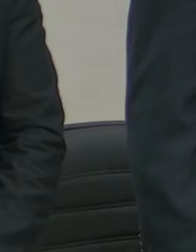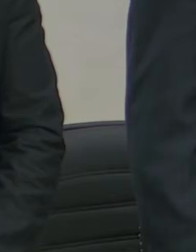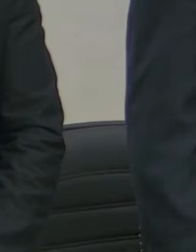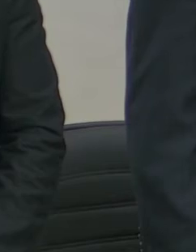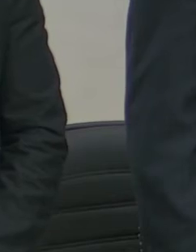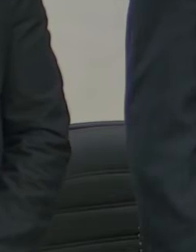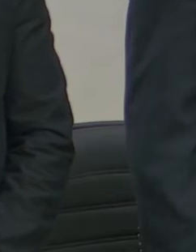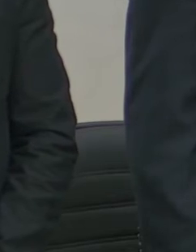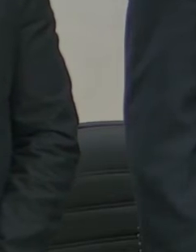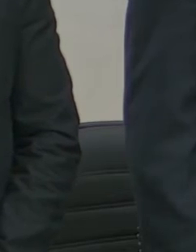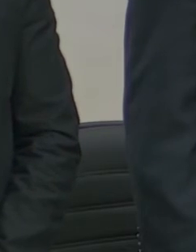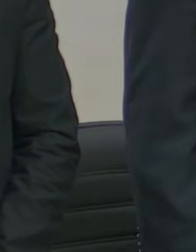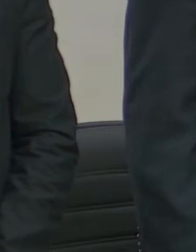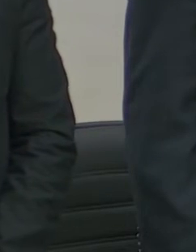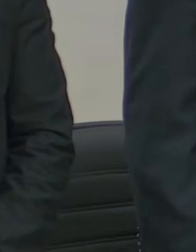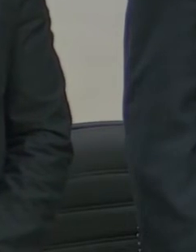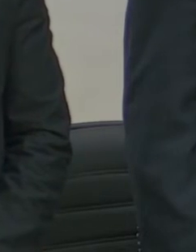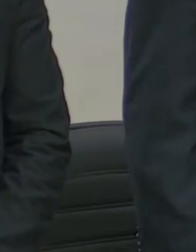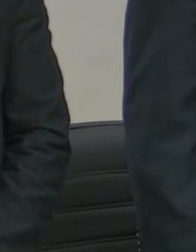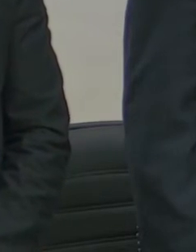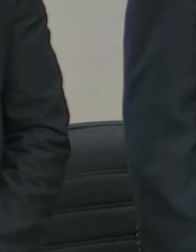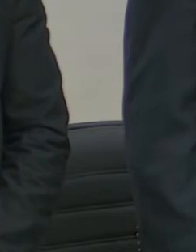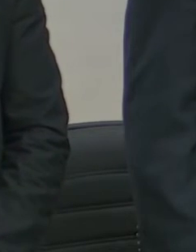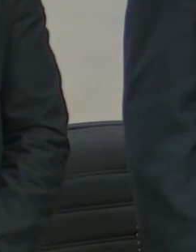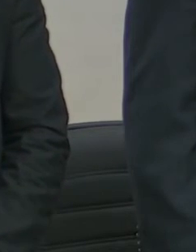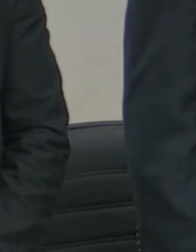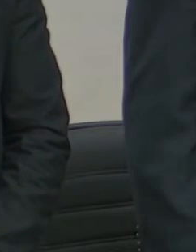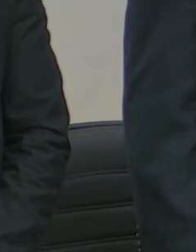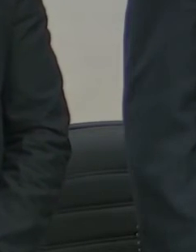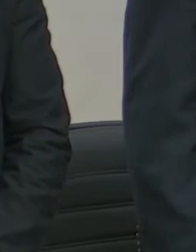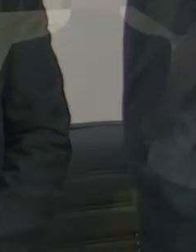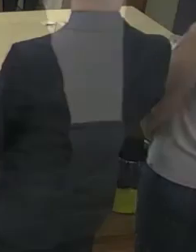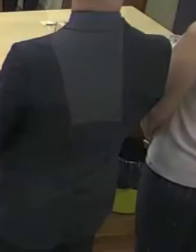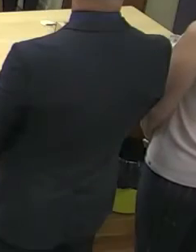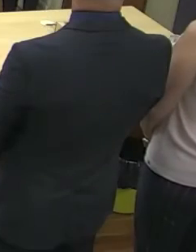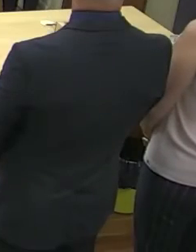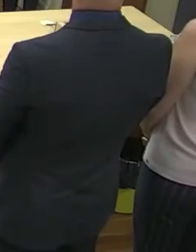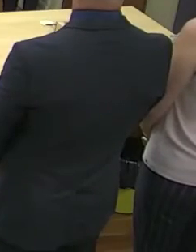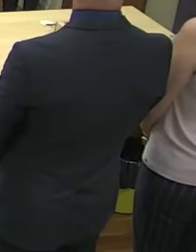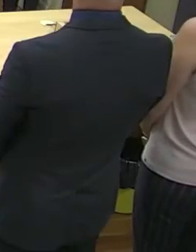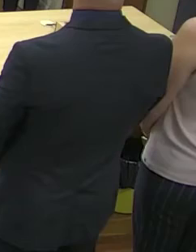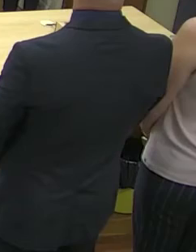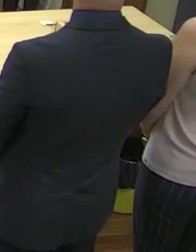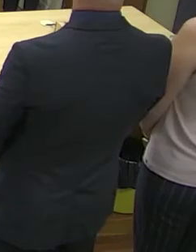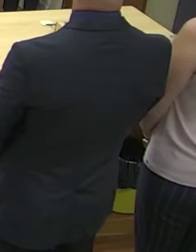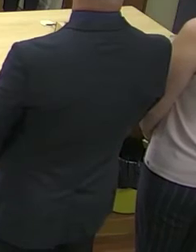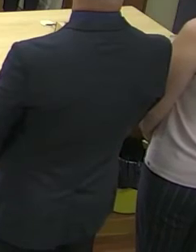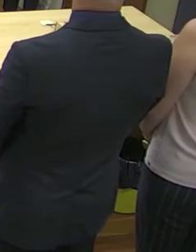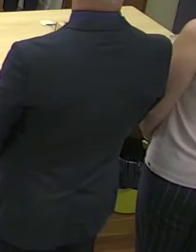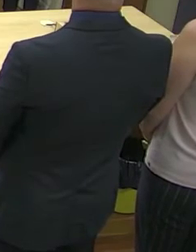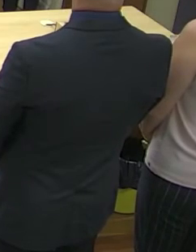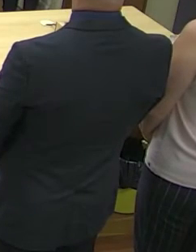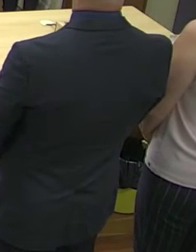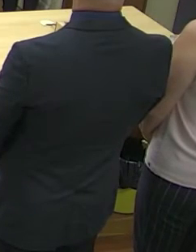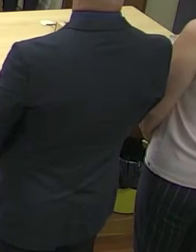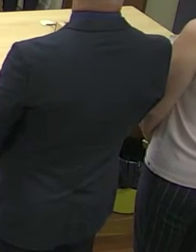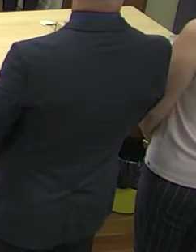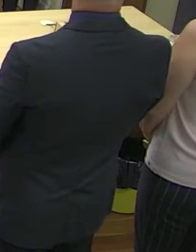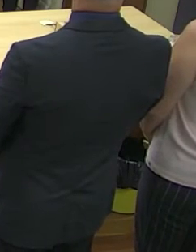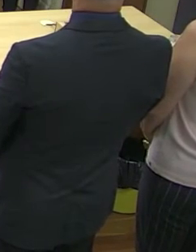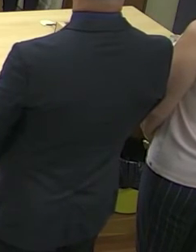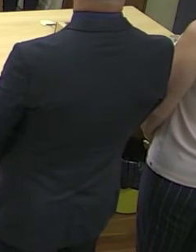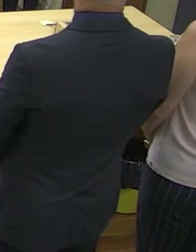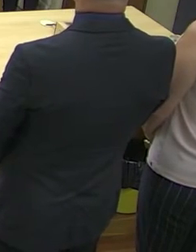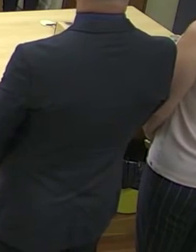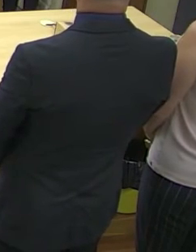fulguras obras em florão na América, iluminado ao sol do novo mundo, do que a